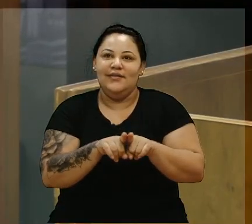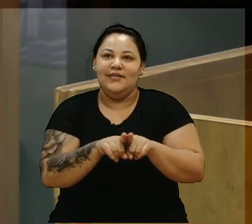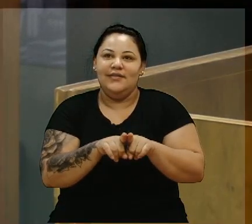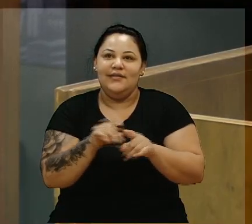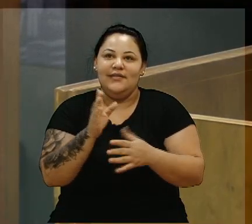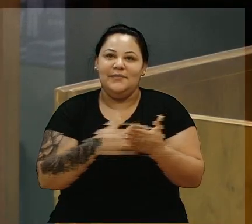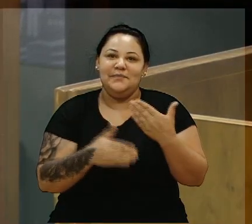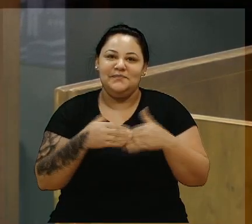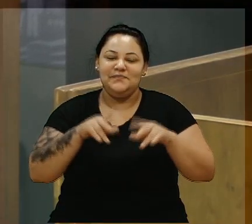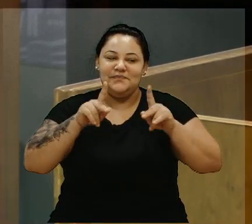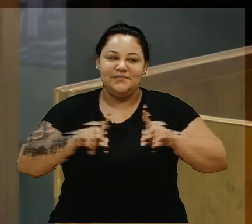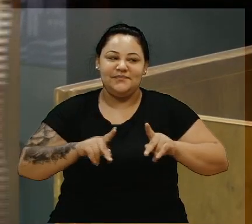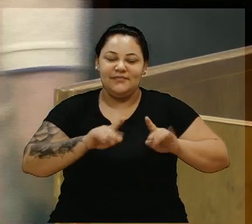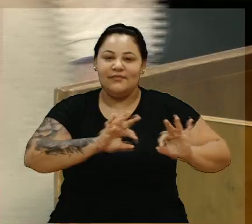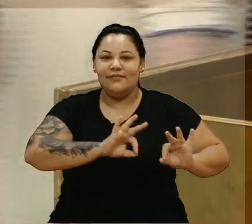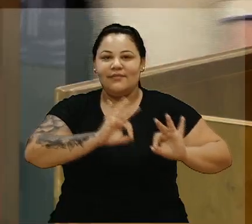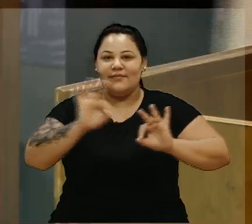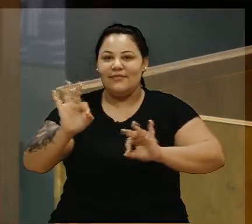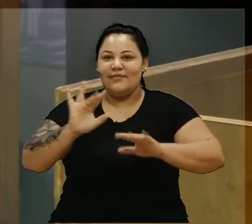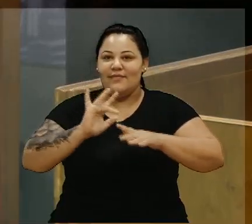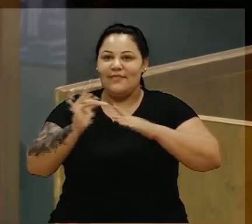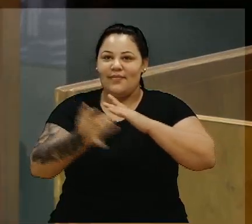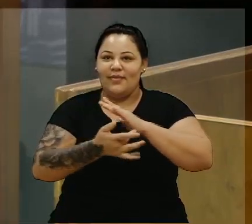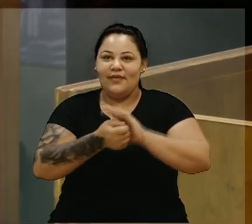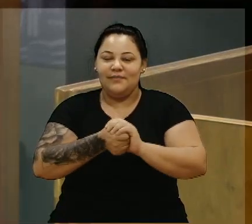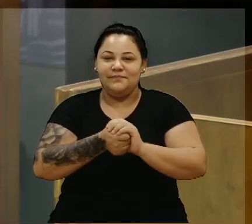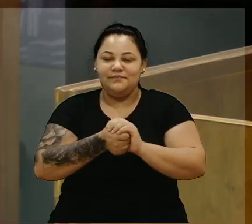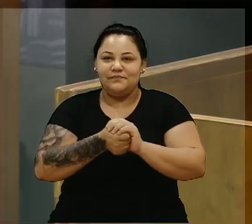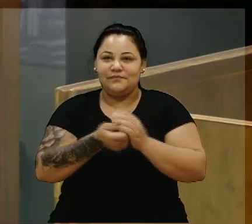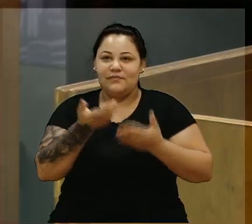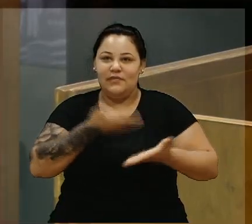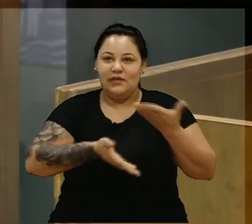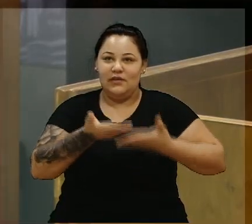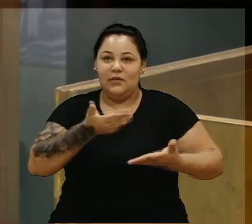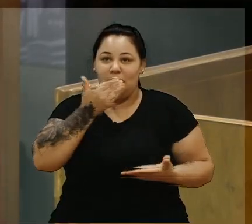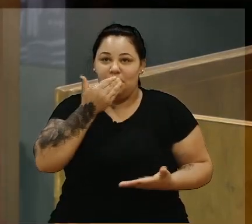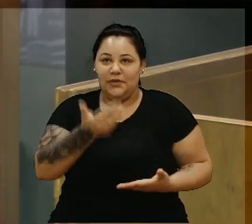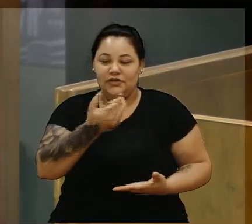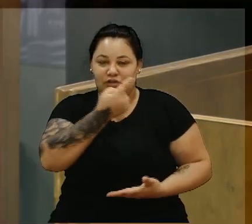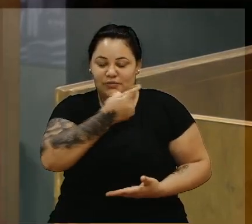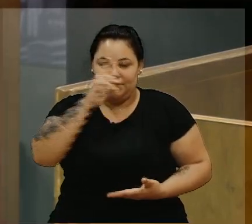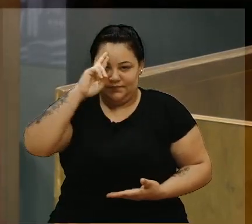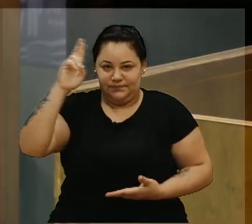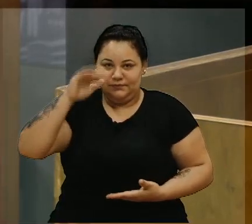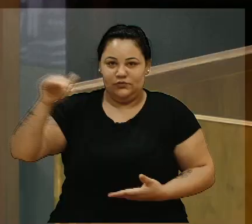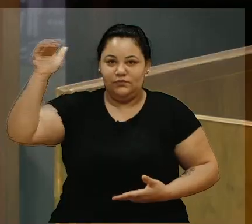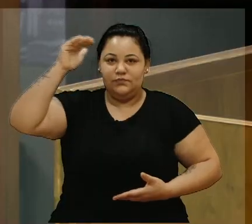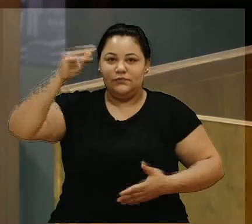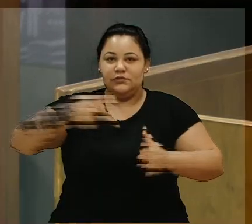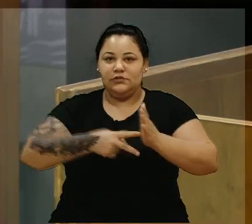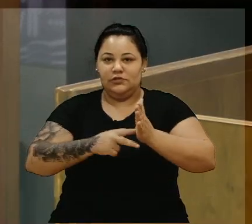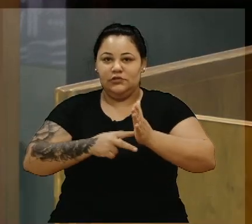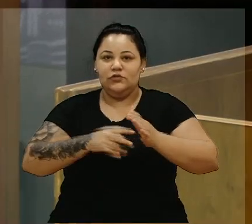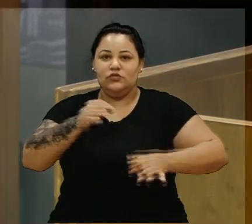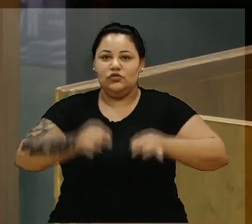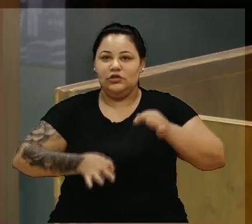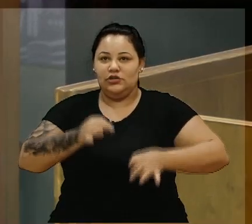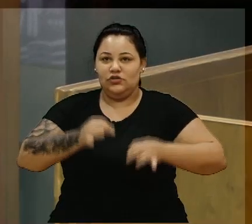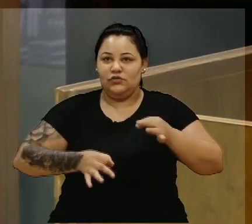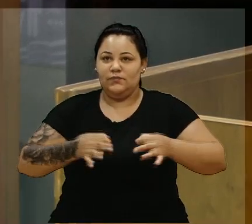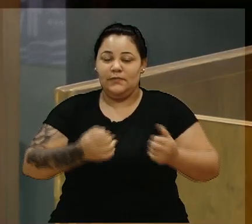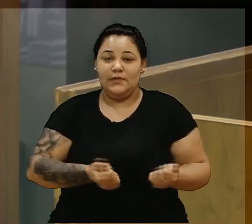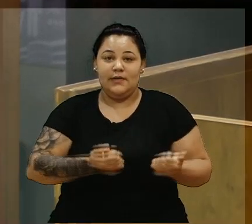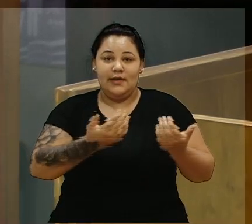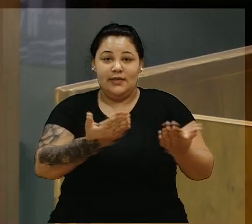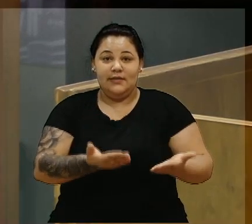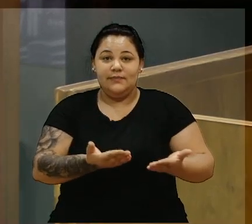nos acompanha pelas redes sociais da Câmara. Atendendo um pedido da direção do sindicato, o jurídico, então, traz um